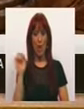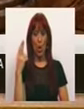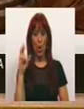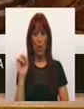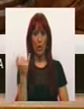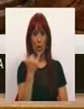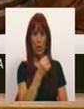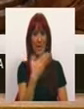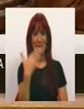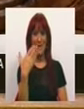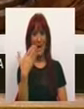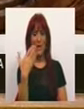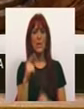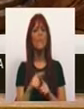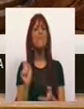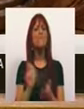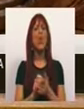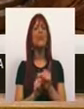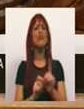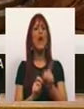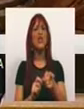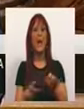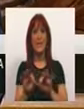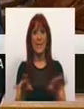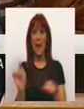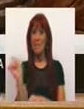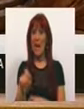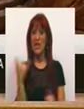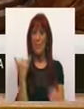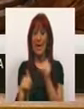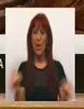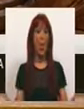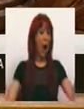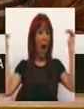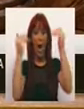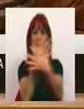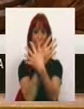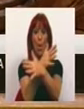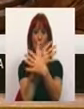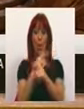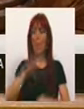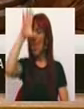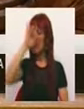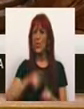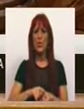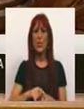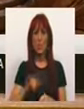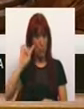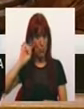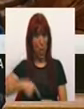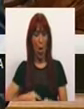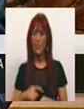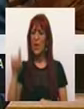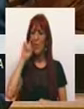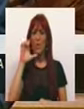2017 estava já sinalizado como sendo um mês de risco vale incêndio o governo sabia disto é